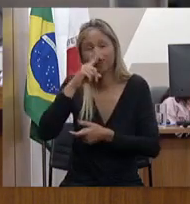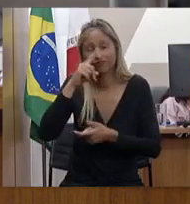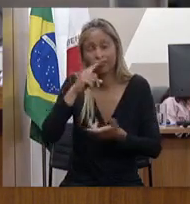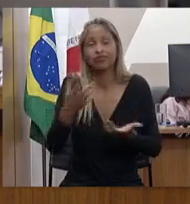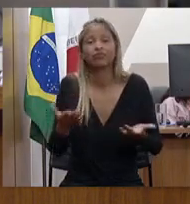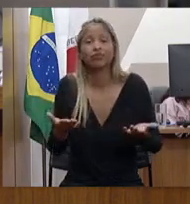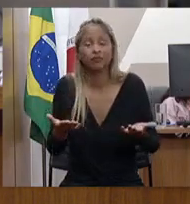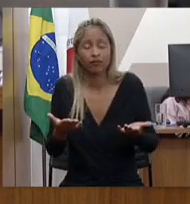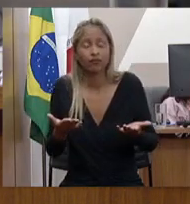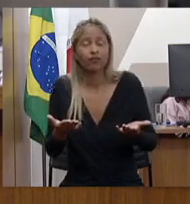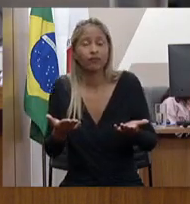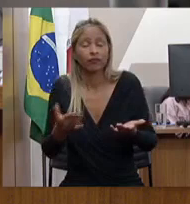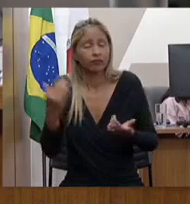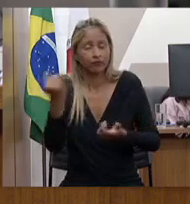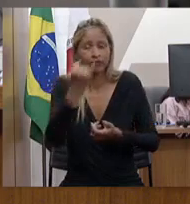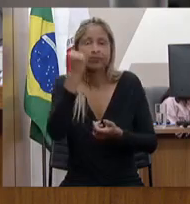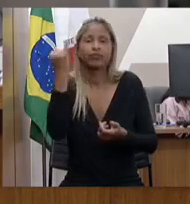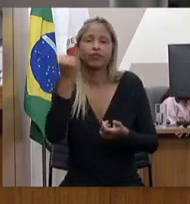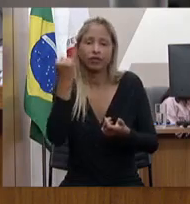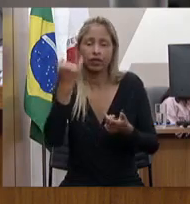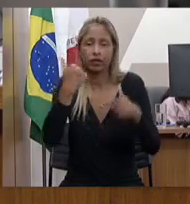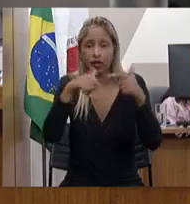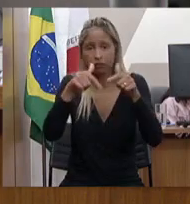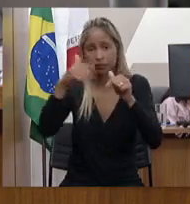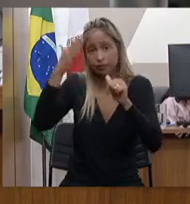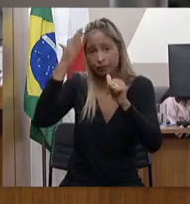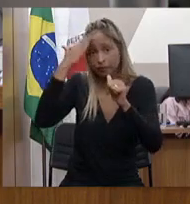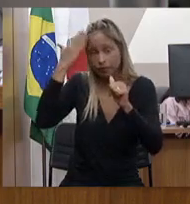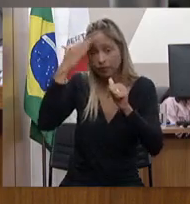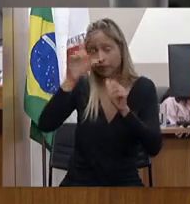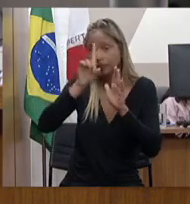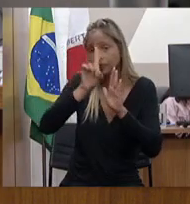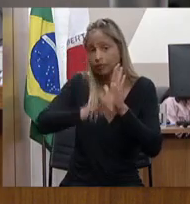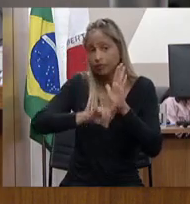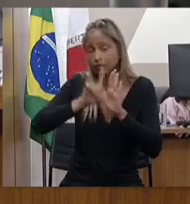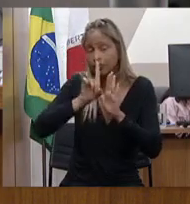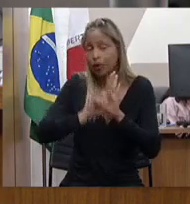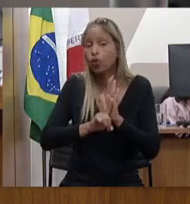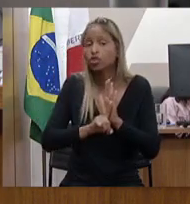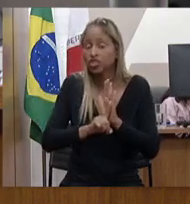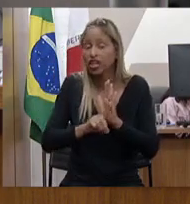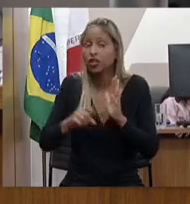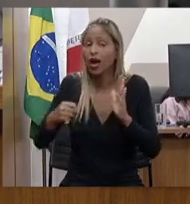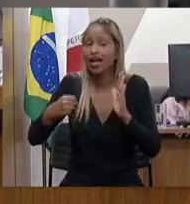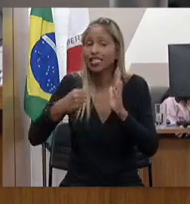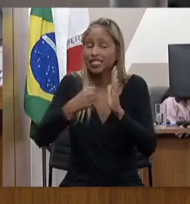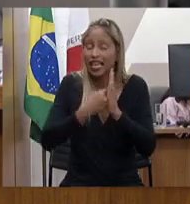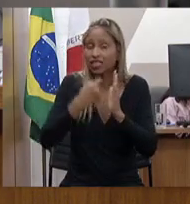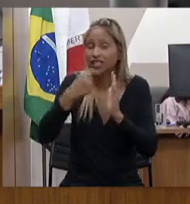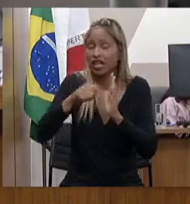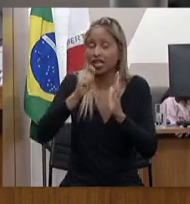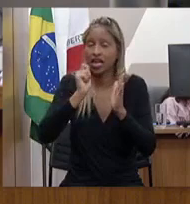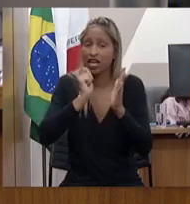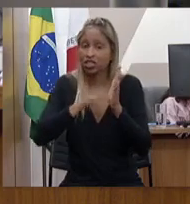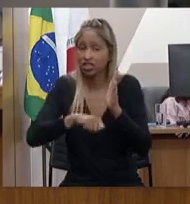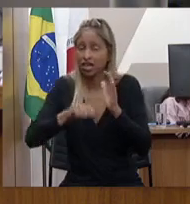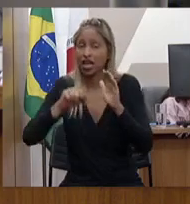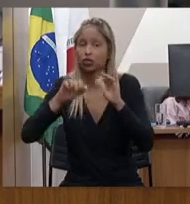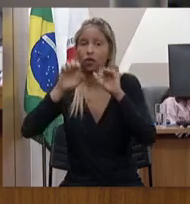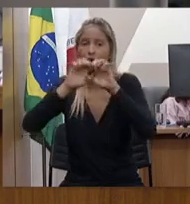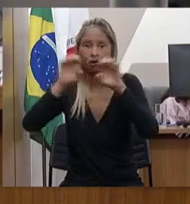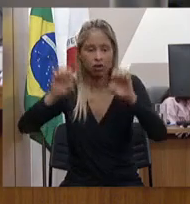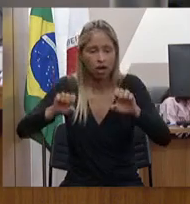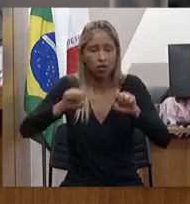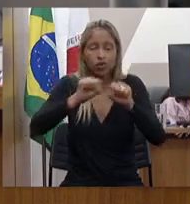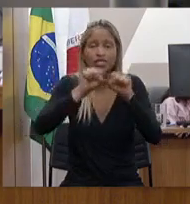que é uma coisa muito importante o trabalhador saber que ele tem o direito aqui o acidente dele seja registrado comunicado